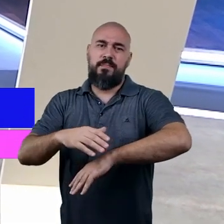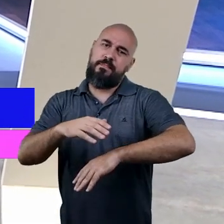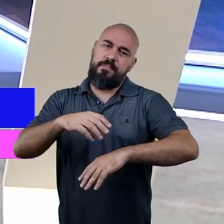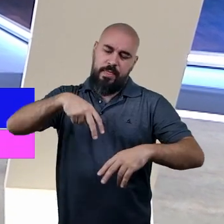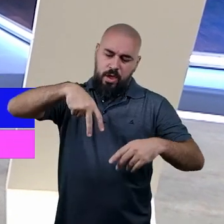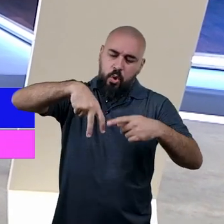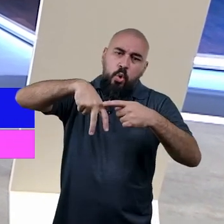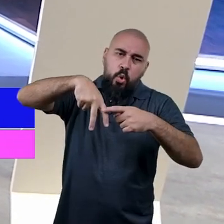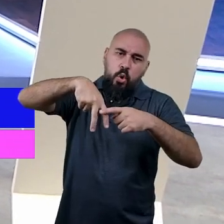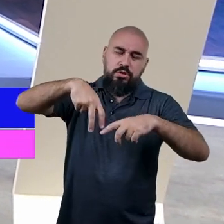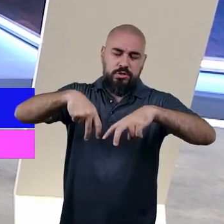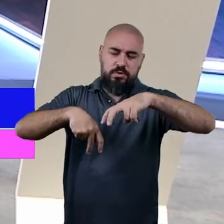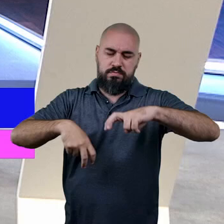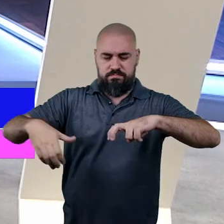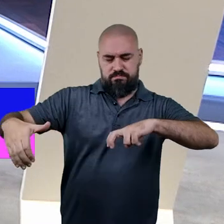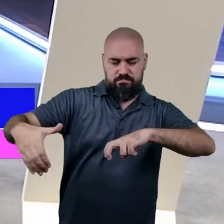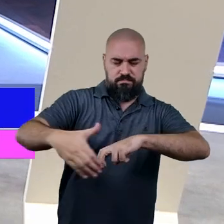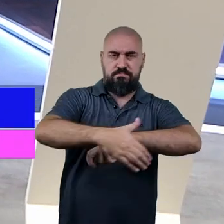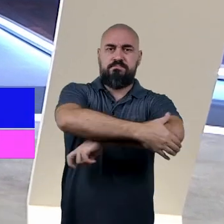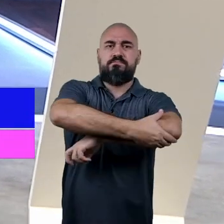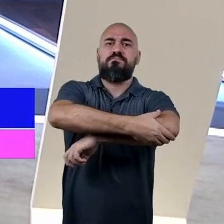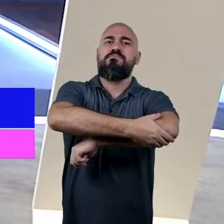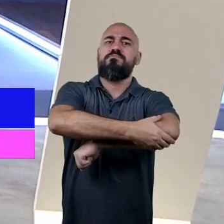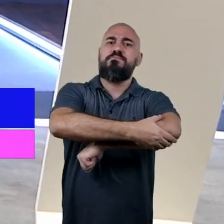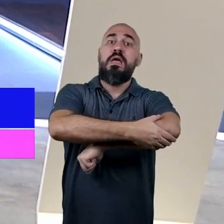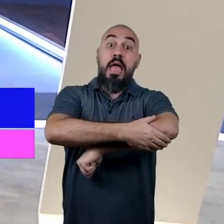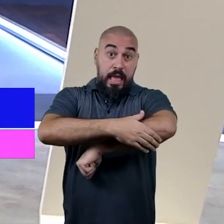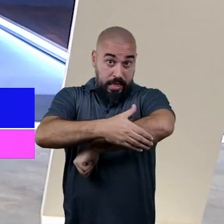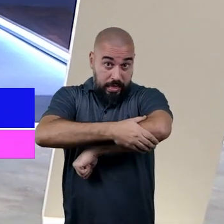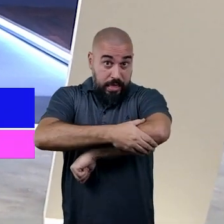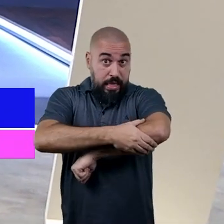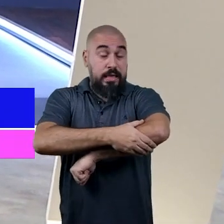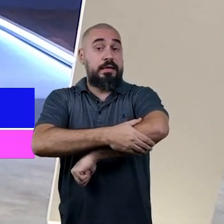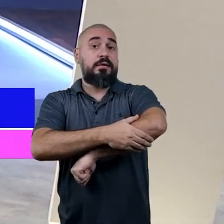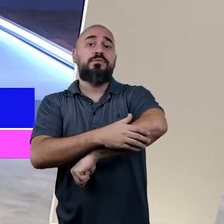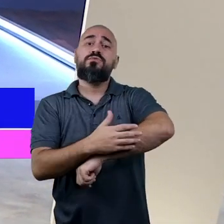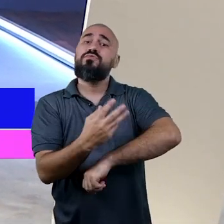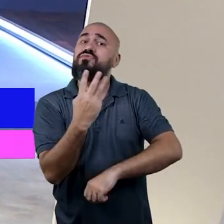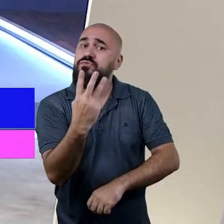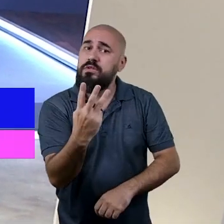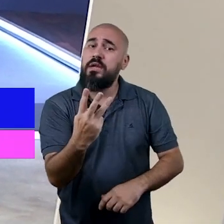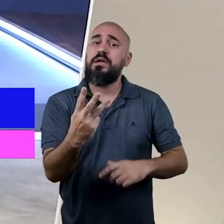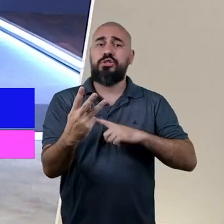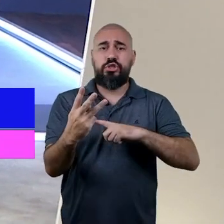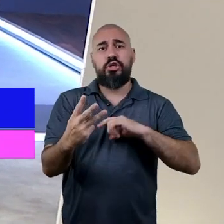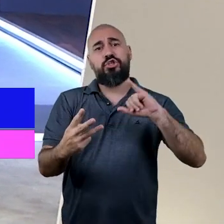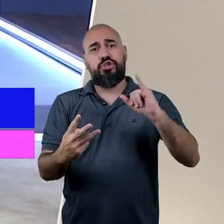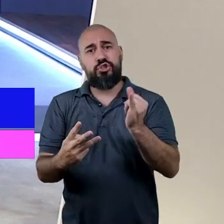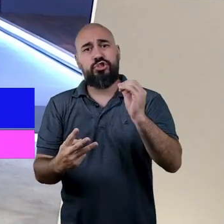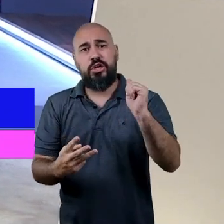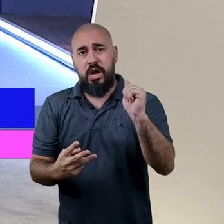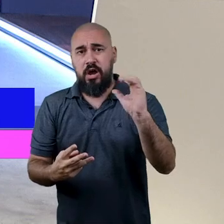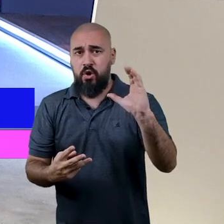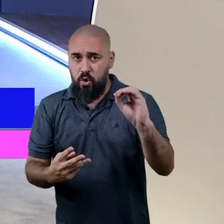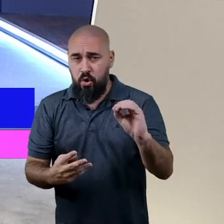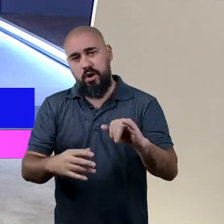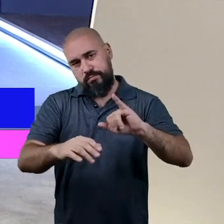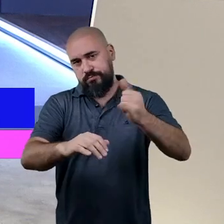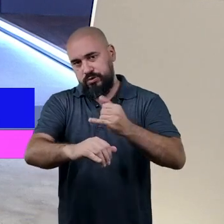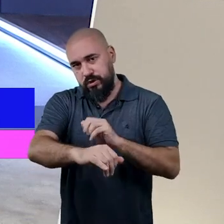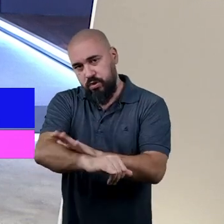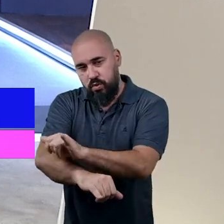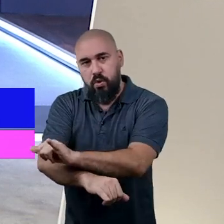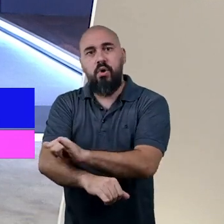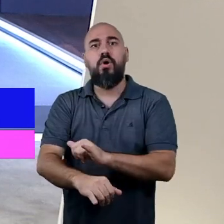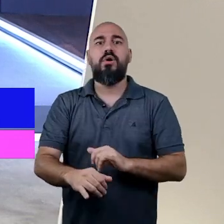aconteceu com José. Os três tiveram momentos do qual colocar a mão na coxa, sob